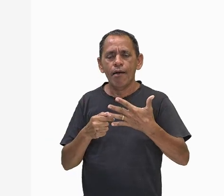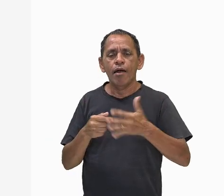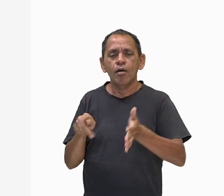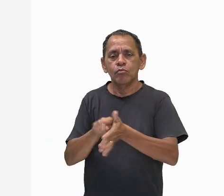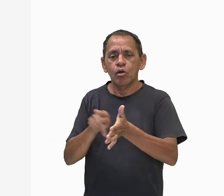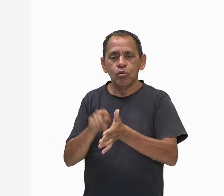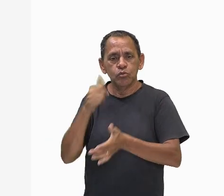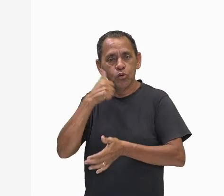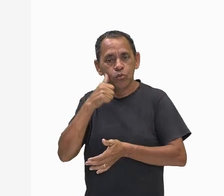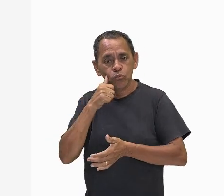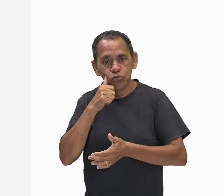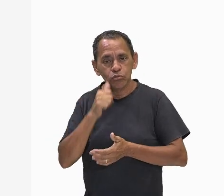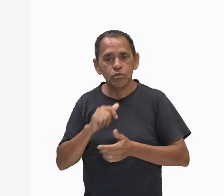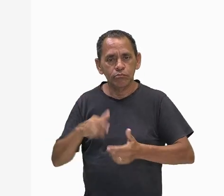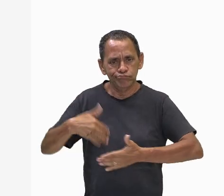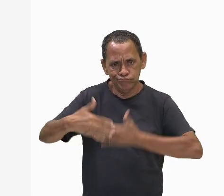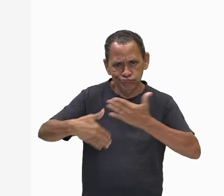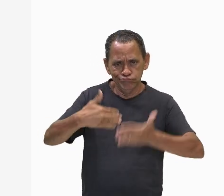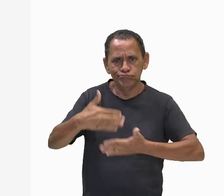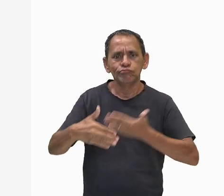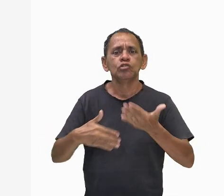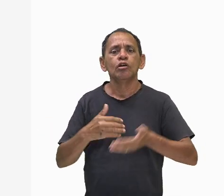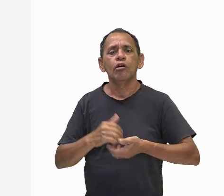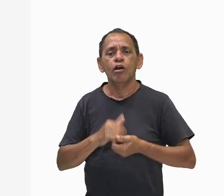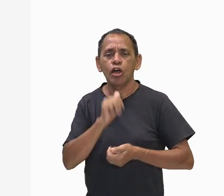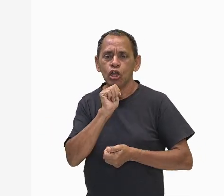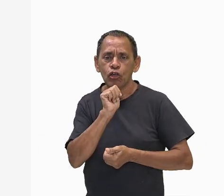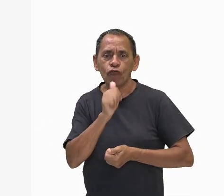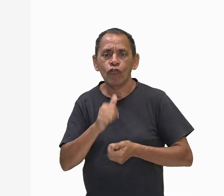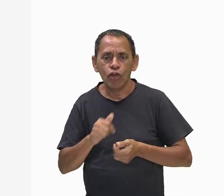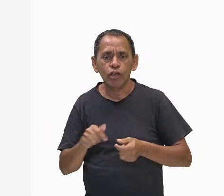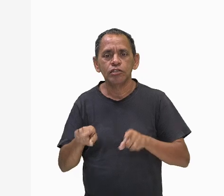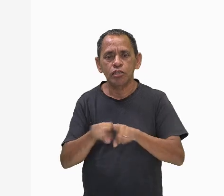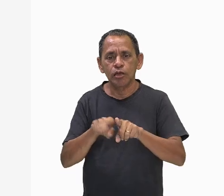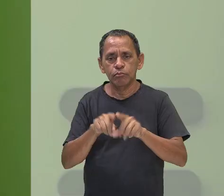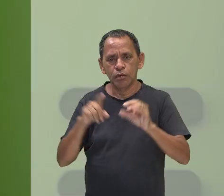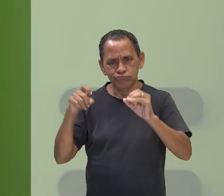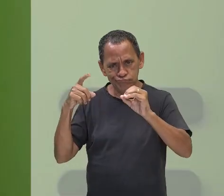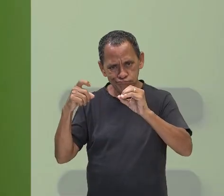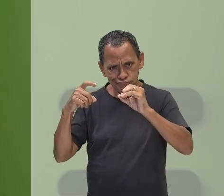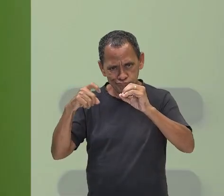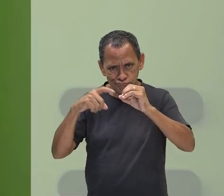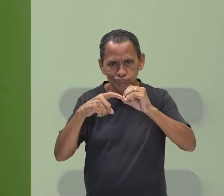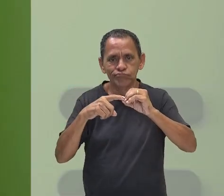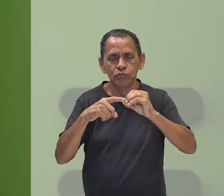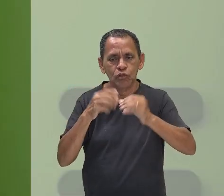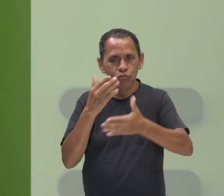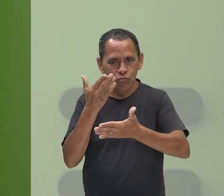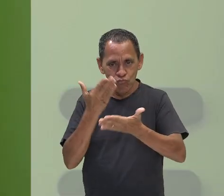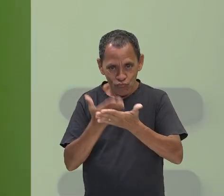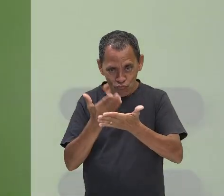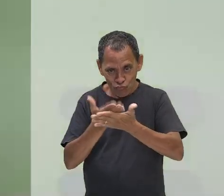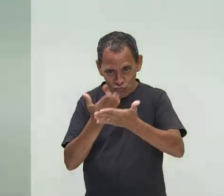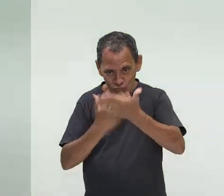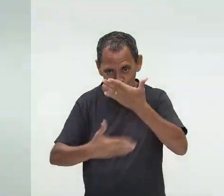fisiologia, menstruação e fecundação. Então, vamos começar a nossa